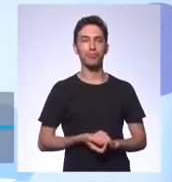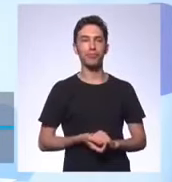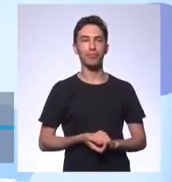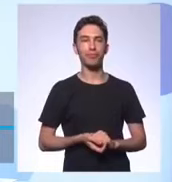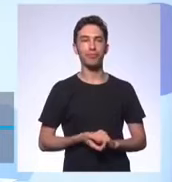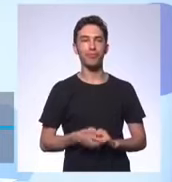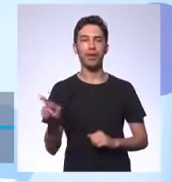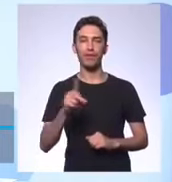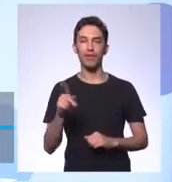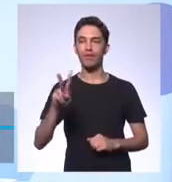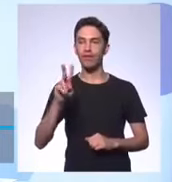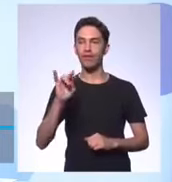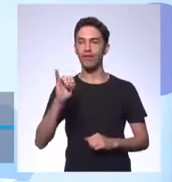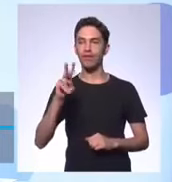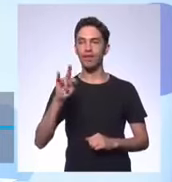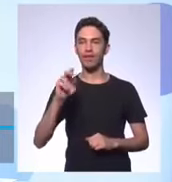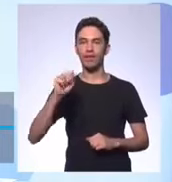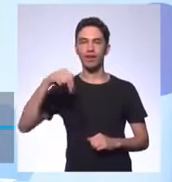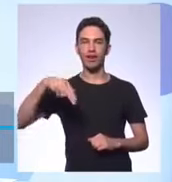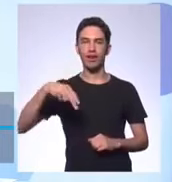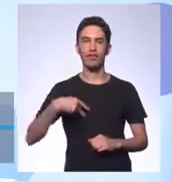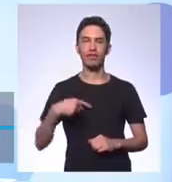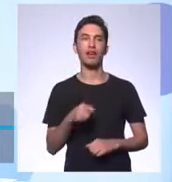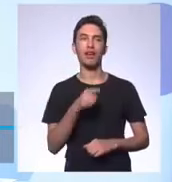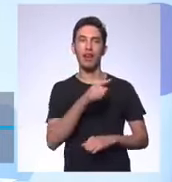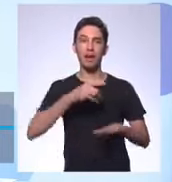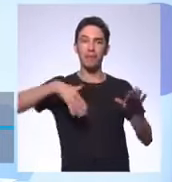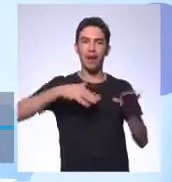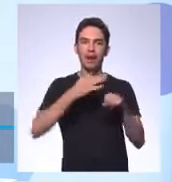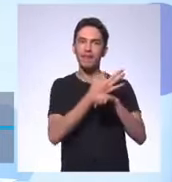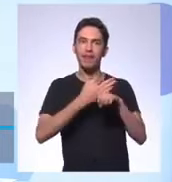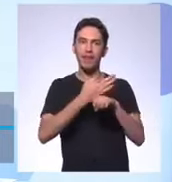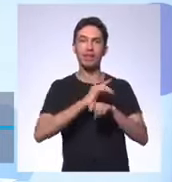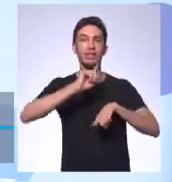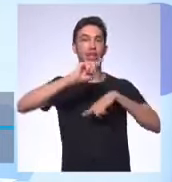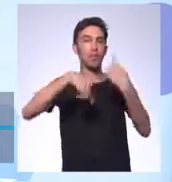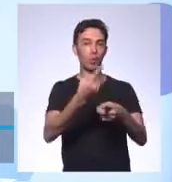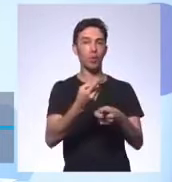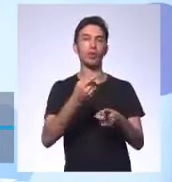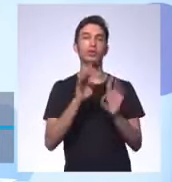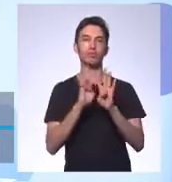A professora Vivian, também: férias na praia somente após a pandemia.